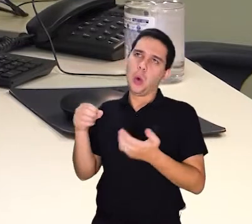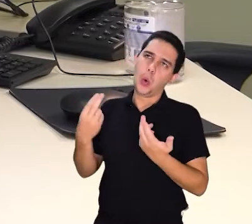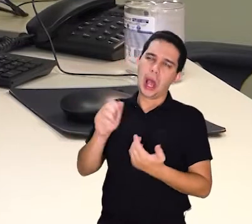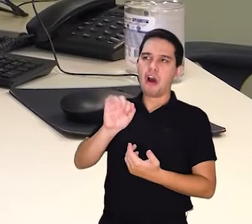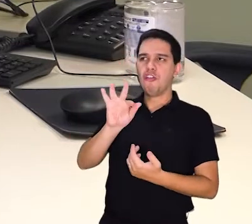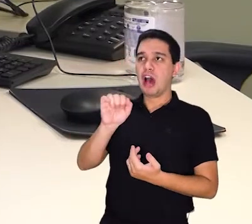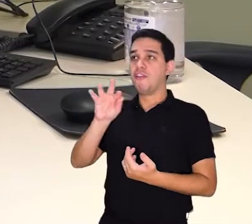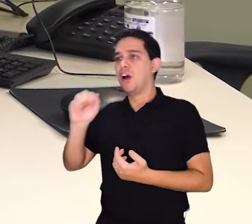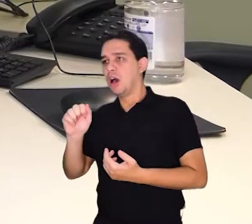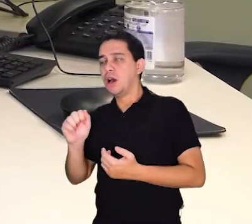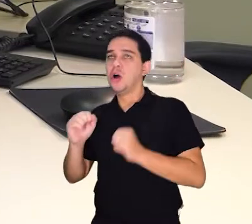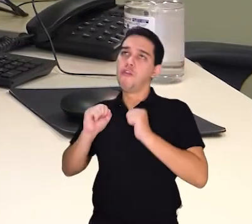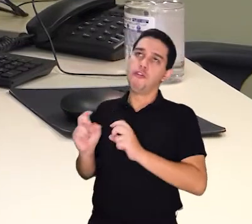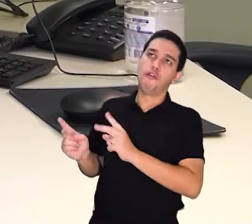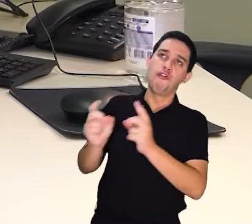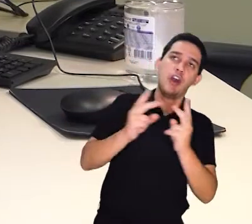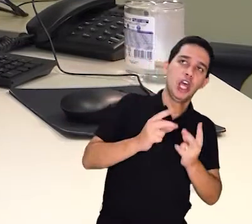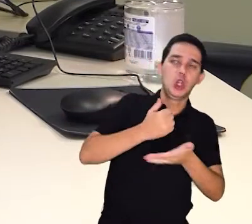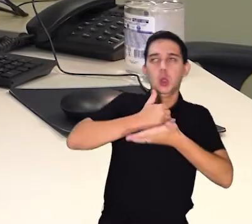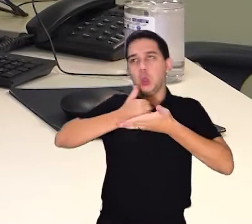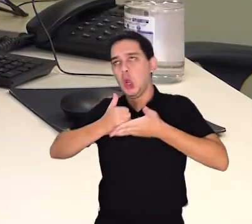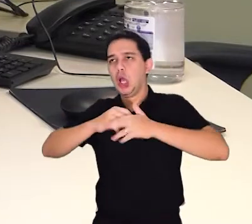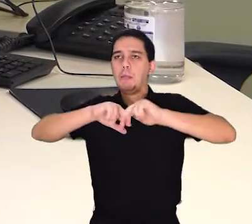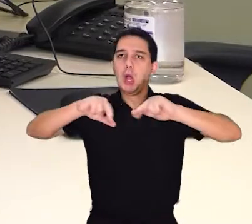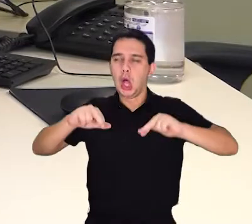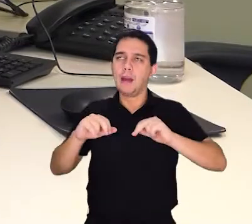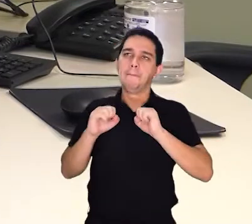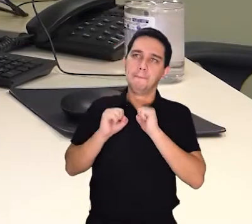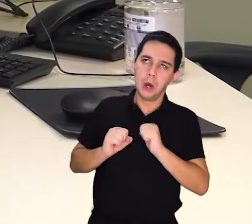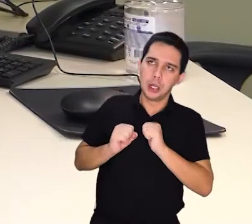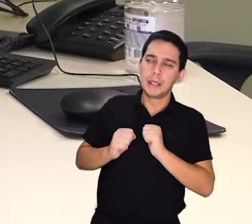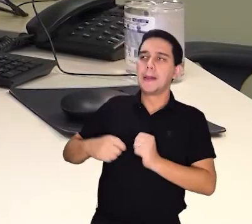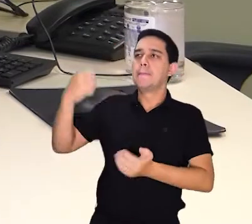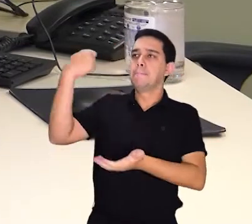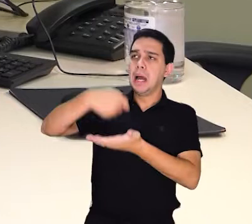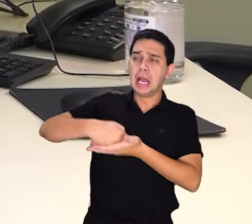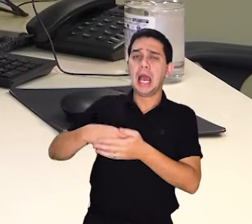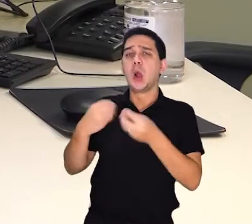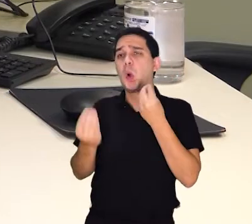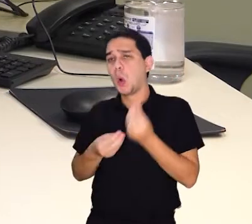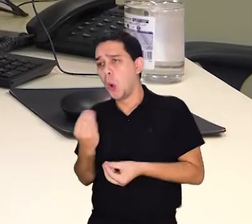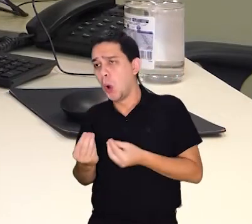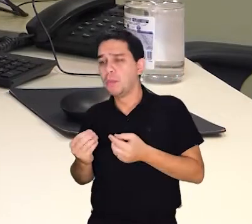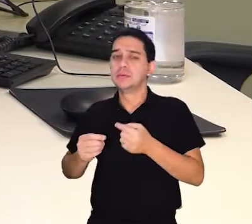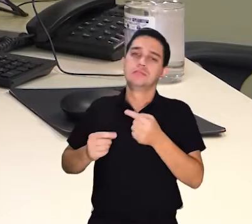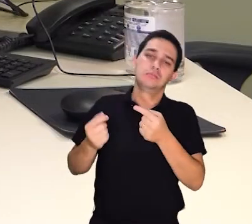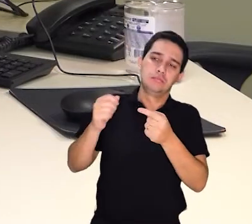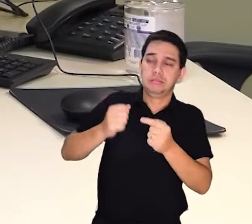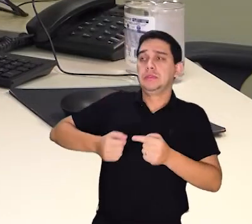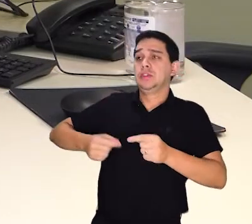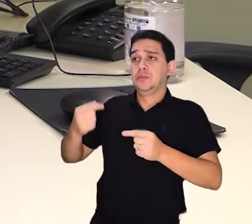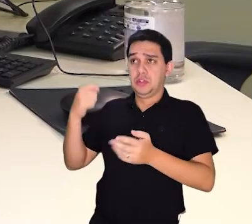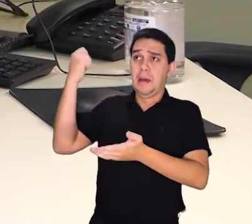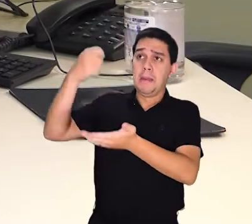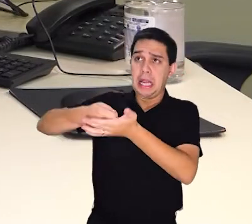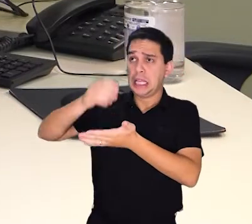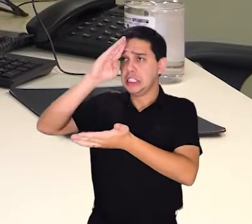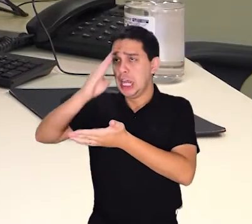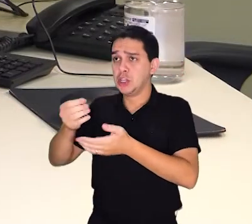bem claro que o pagamento deveria ser feito diretamente a ele e não ao motorista que realizava a entrega da